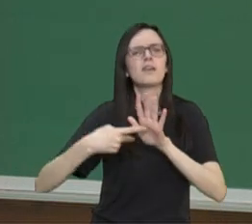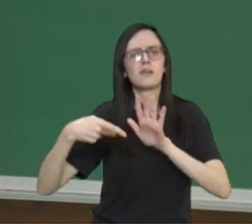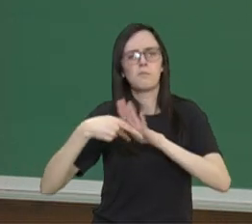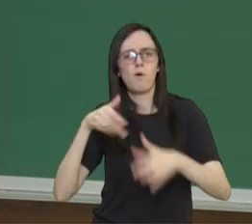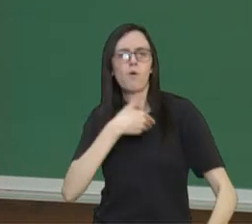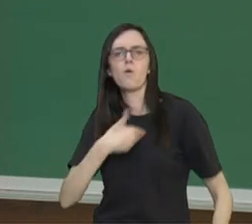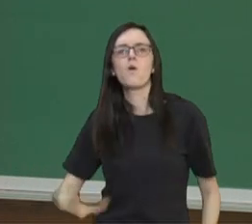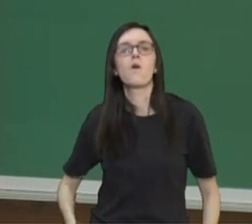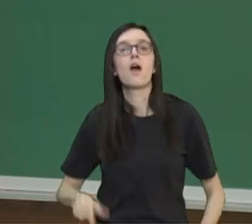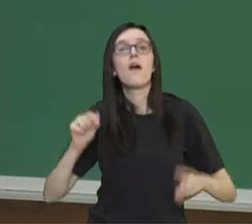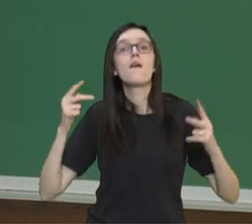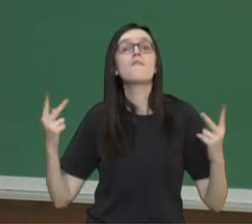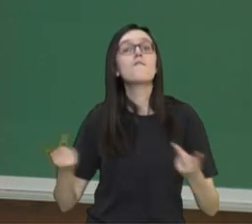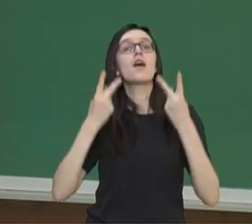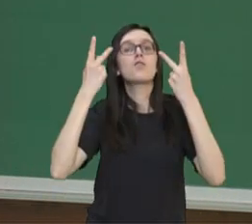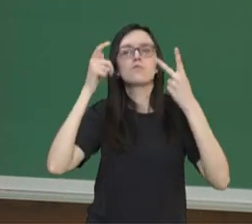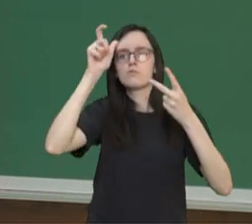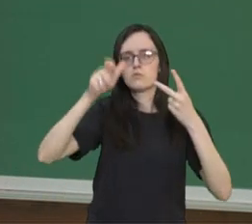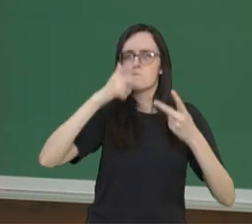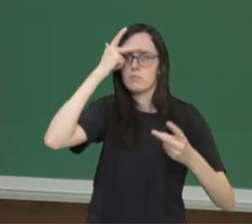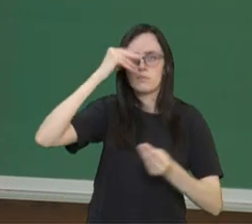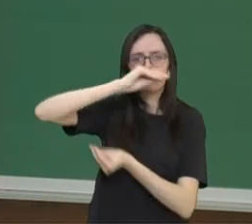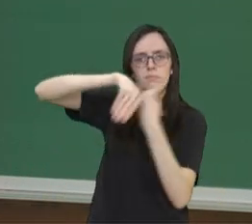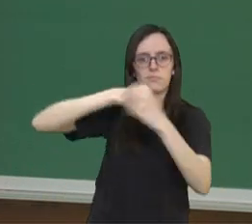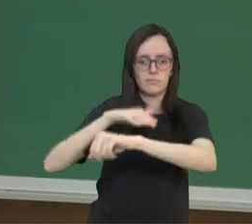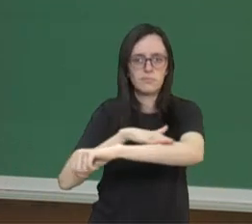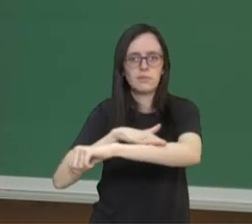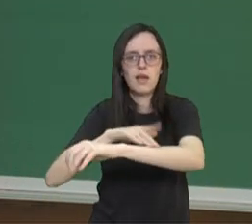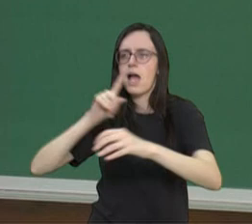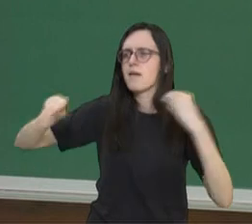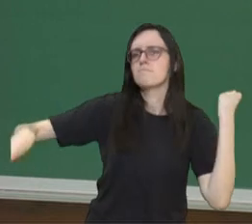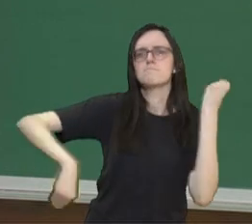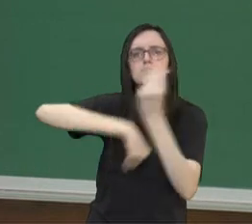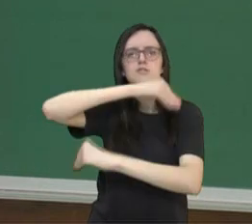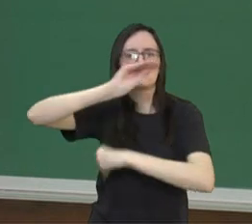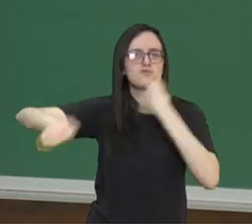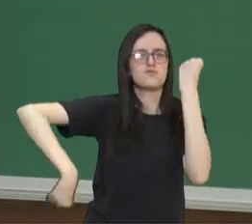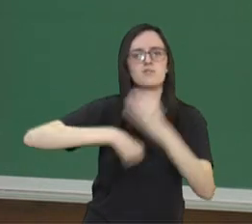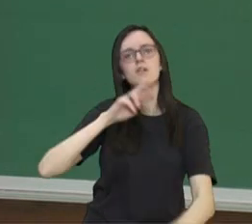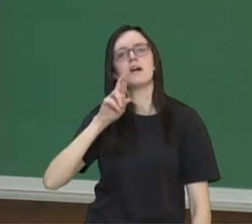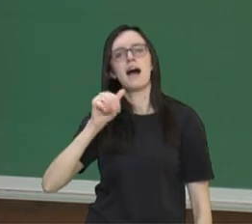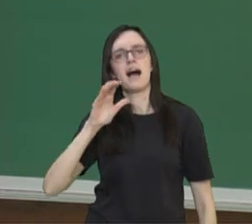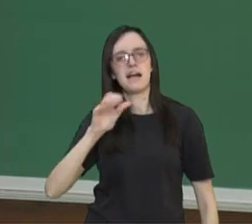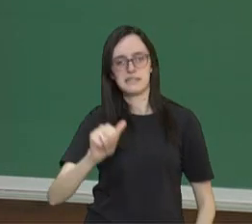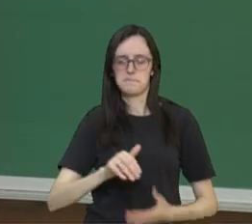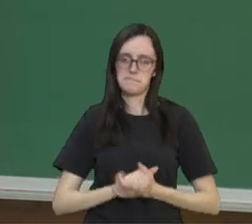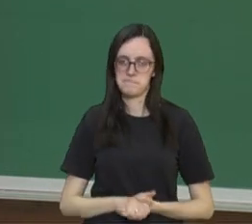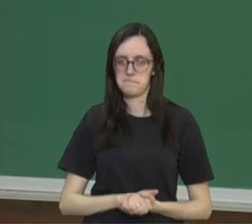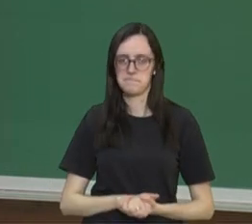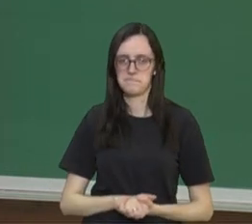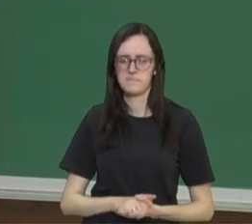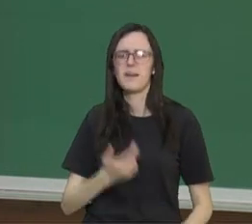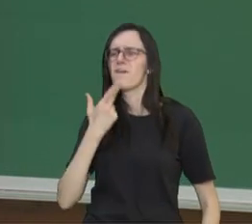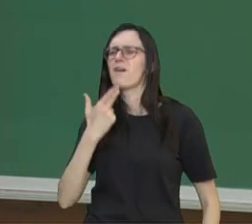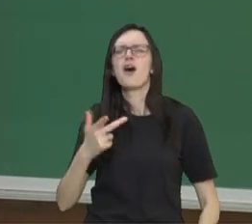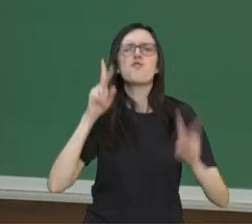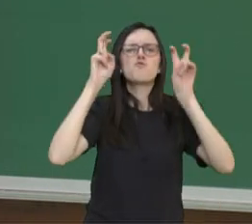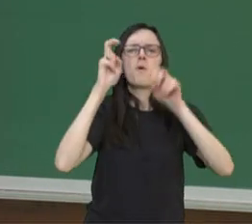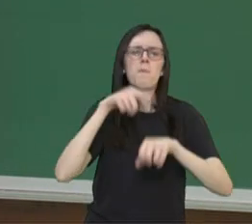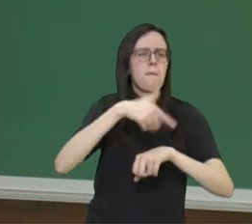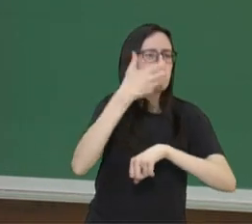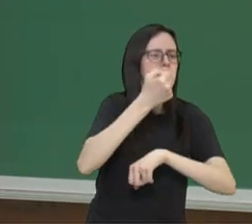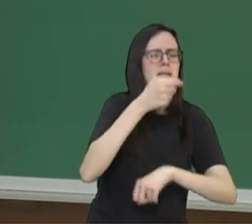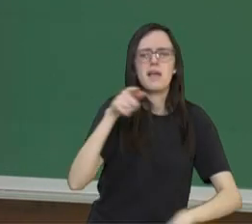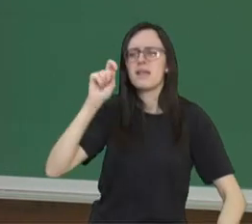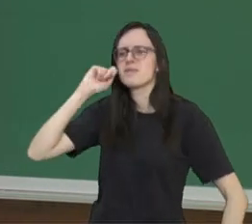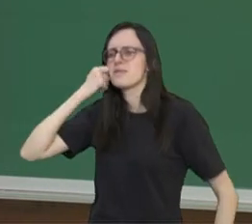a valorização do mestiço. Essa mistura toda que é o brasileiro. Então, não está falando só dos brancos, só dos